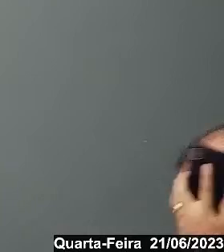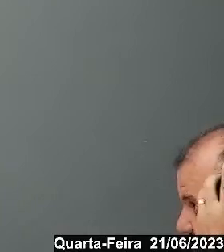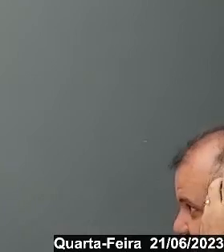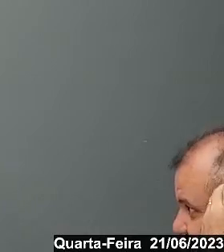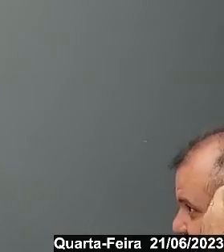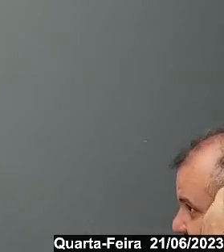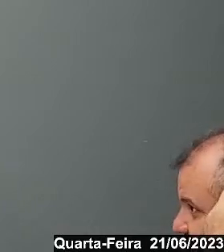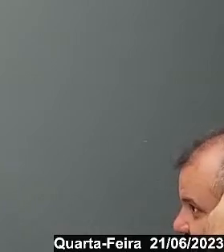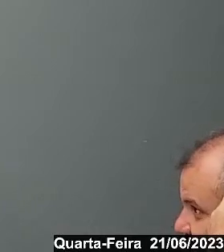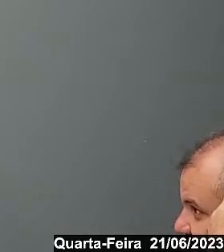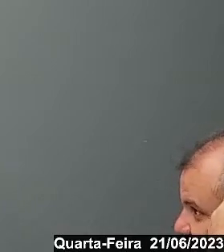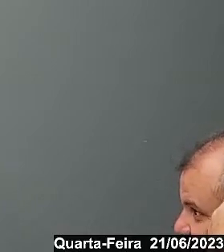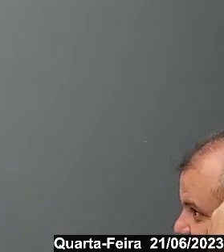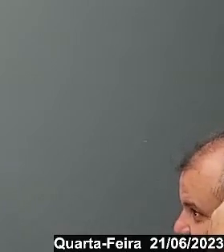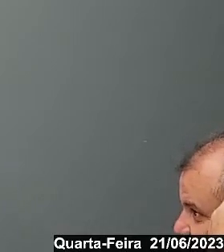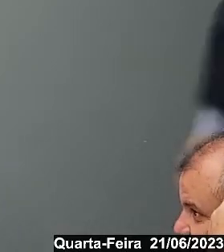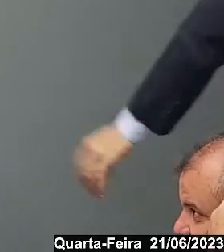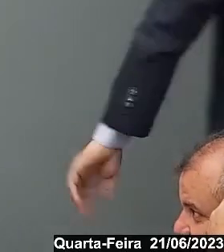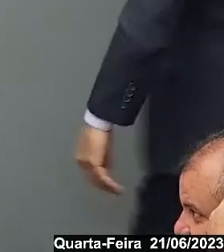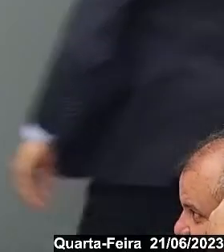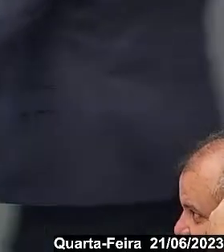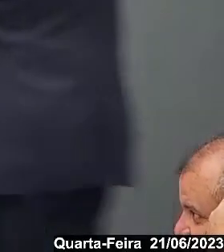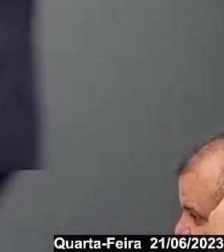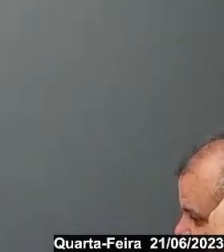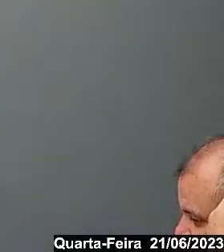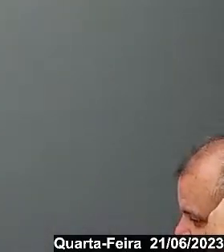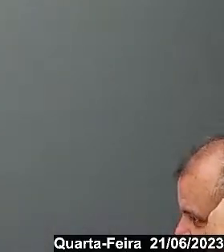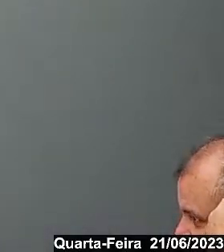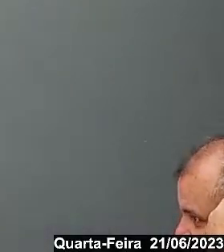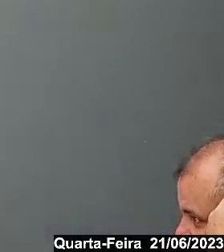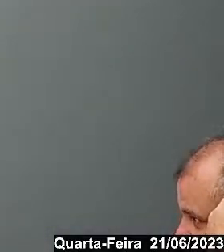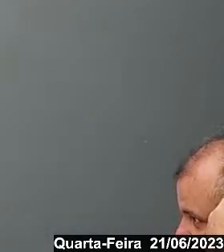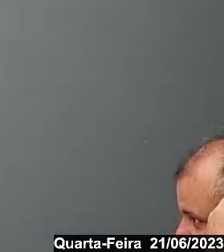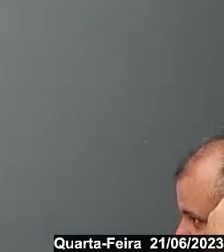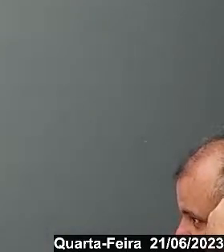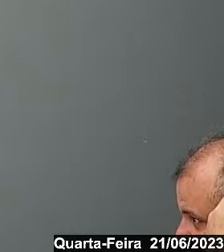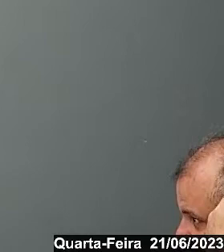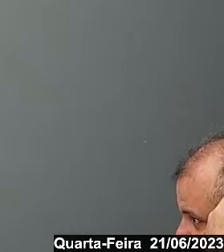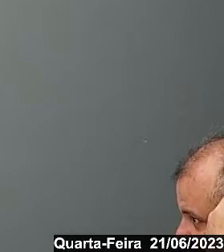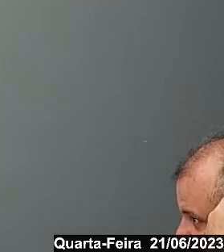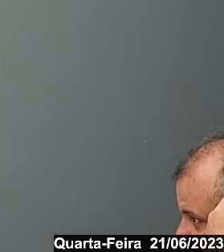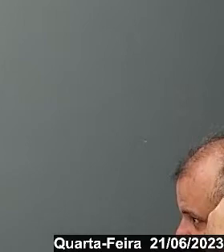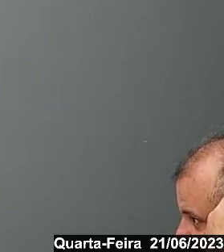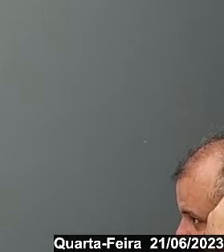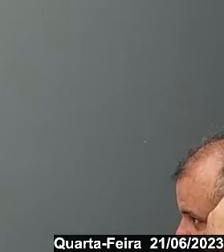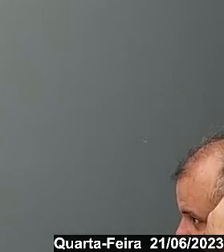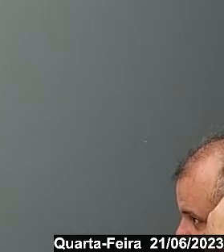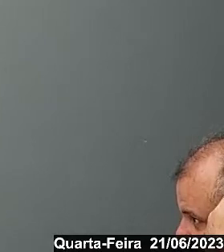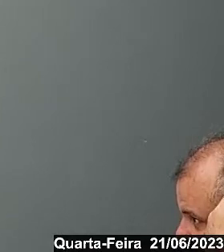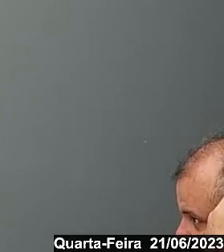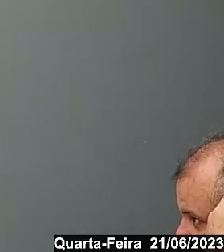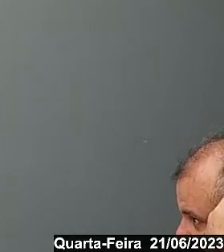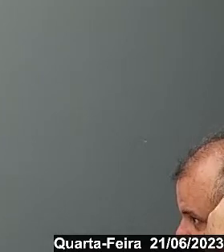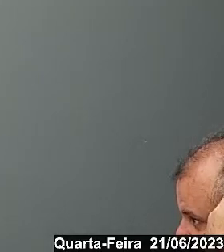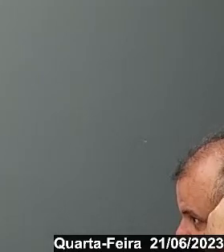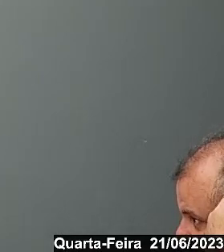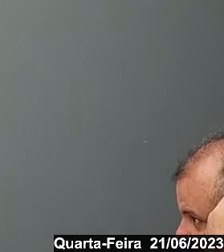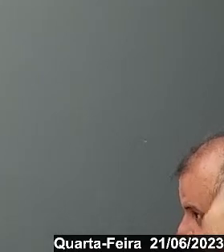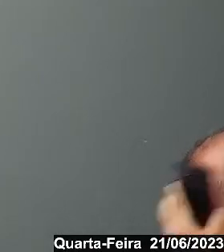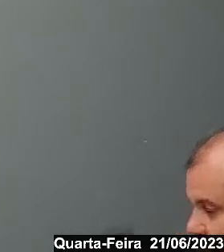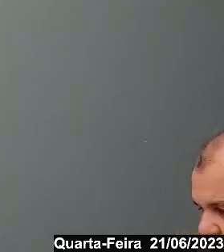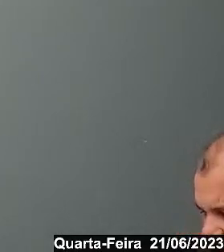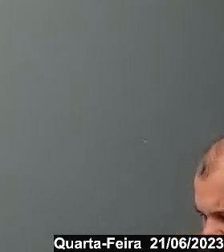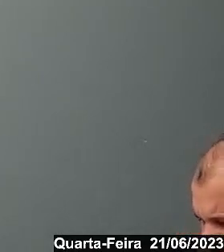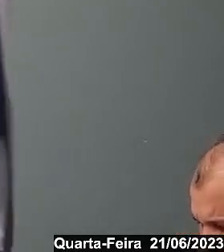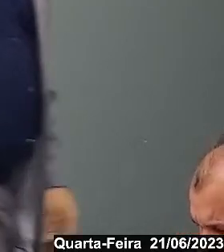Qual grandes são, Senhor, as tuas obras, mais profundas são os teus pensamentos. Obrigado pela oportunidade, presidente.